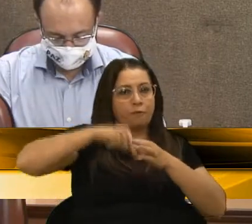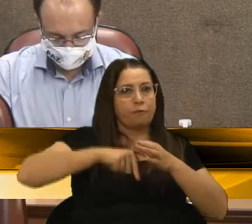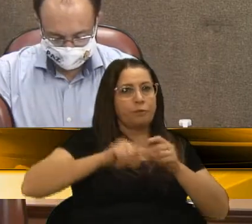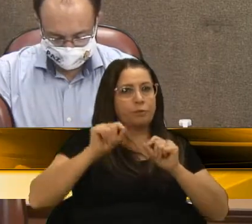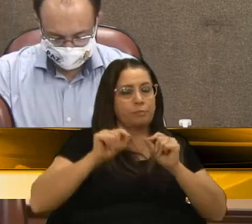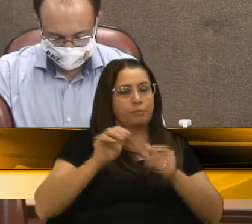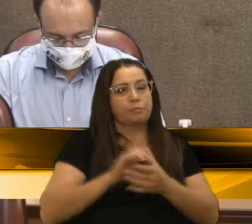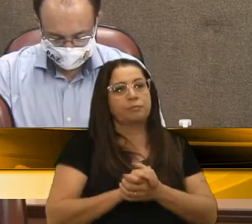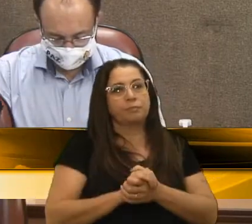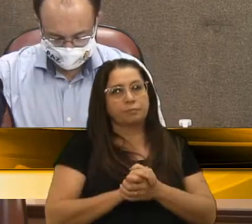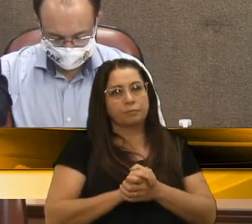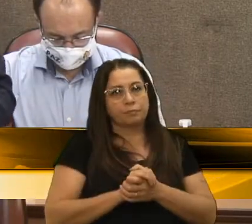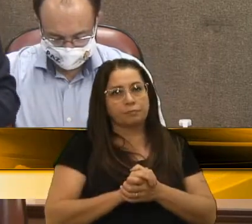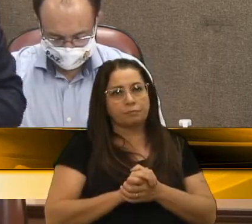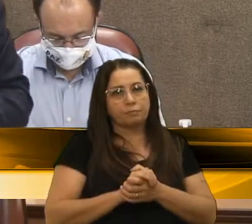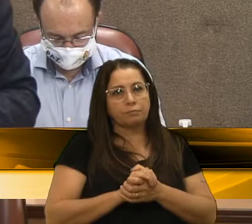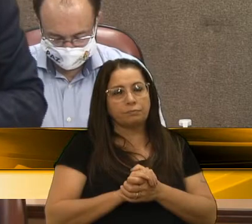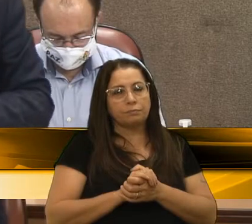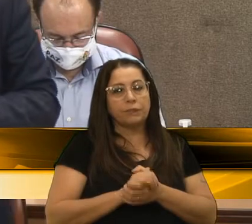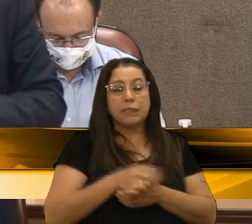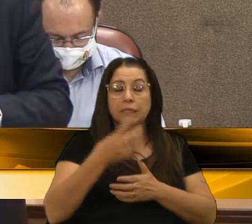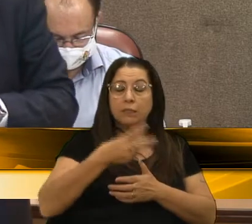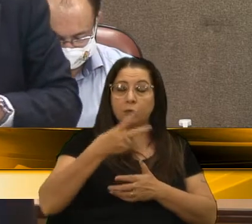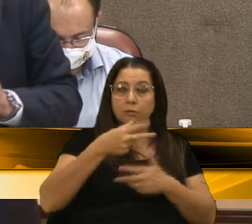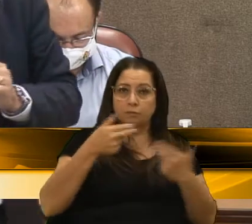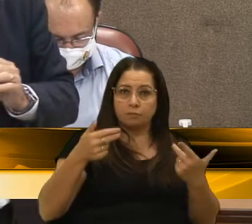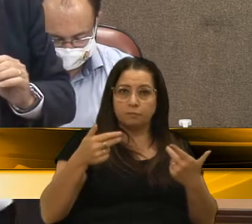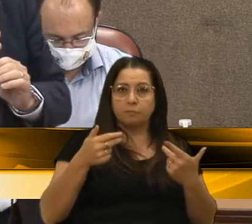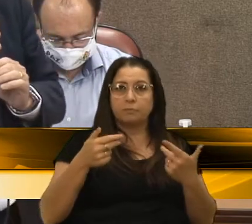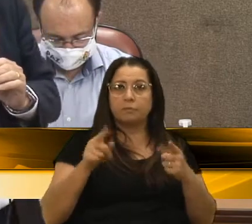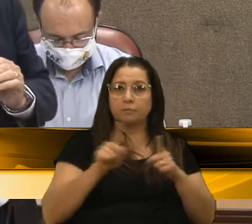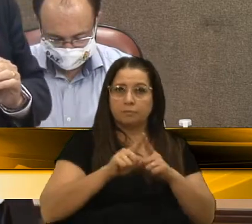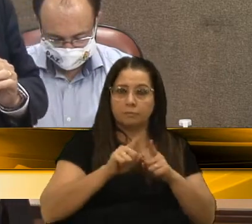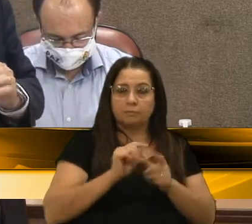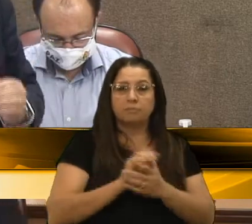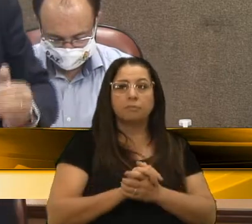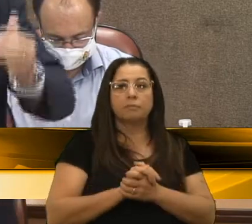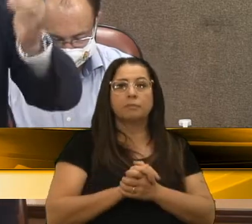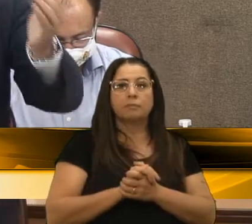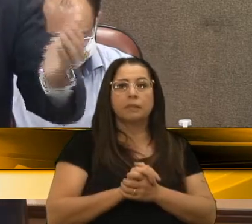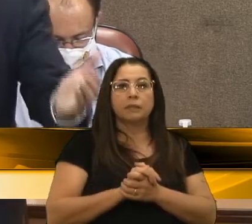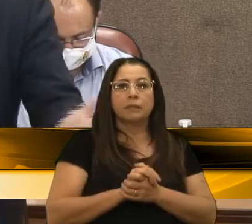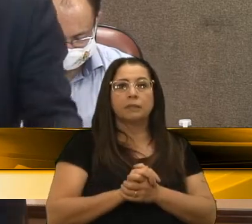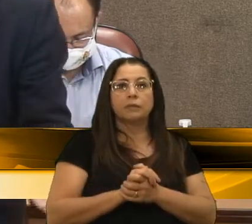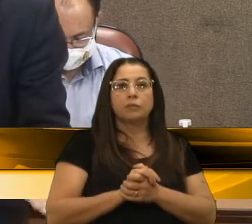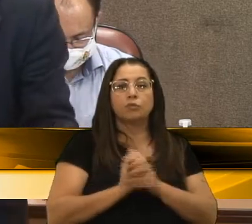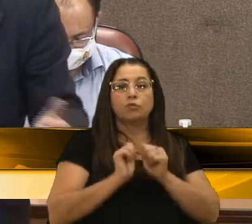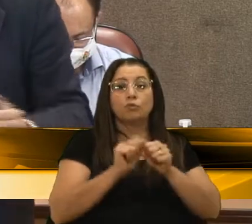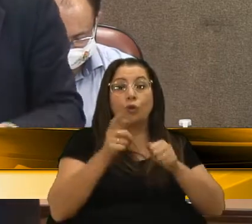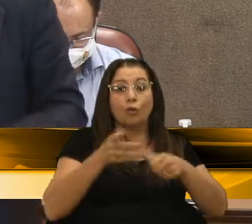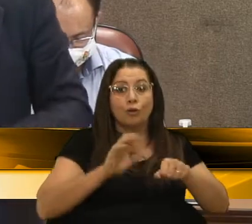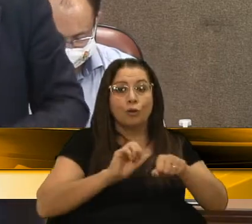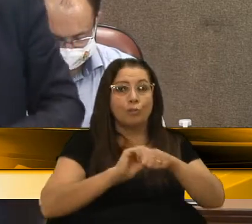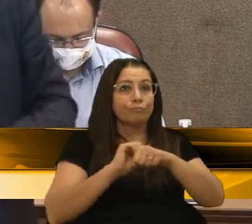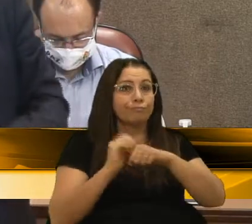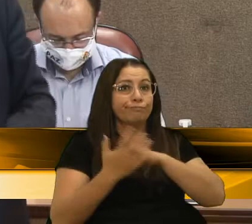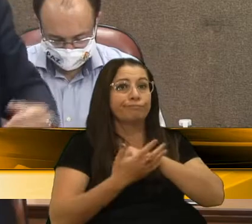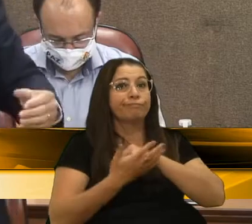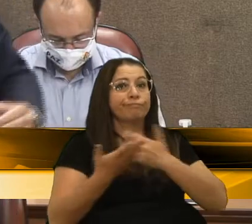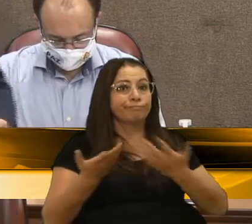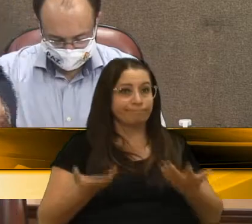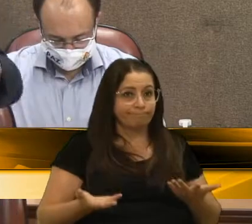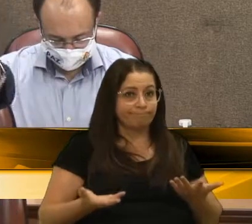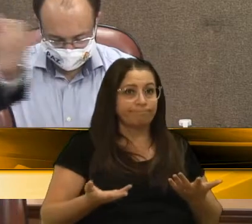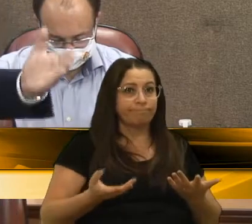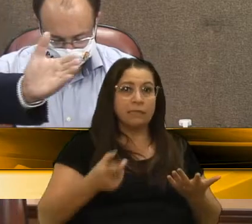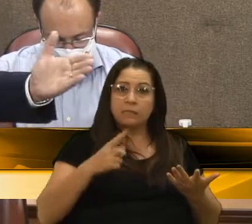matéria. A segunda situação é que justamente isso. Estamos em meio a uma pandemia de Covid-19,